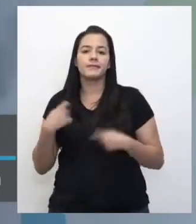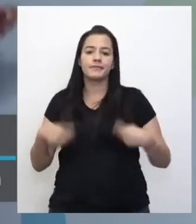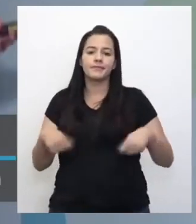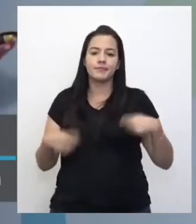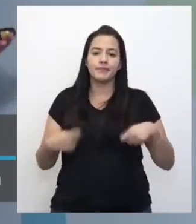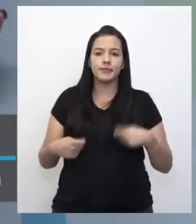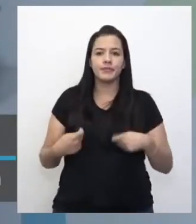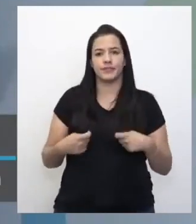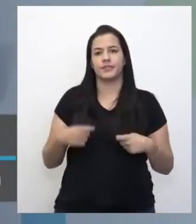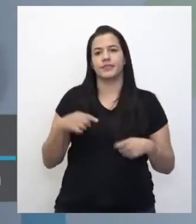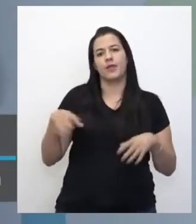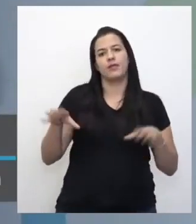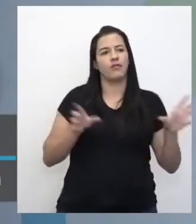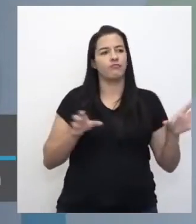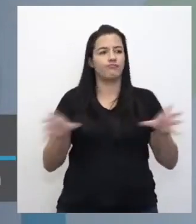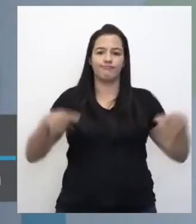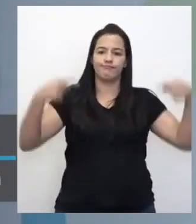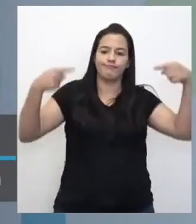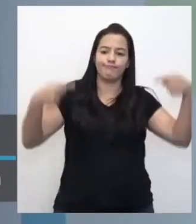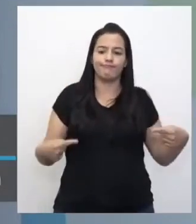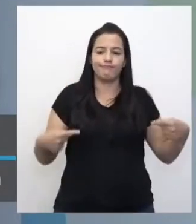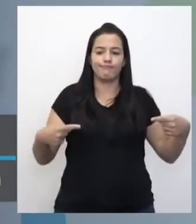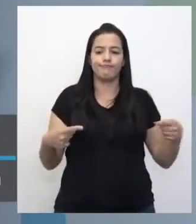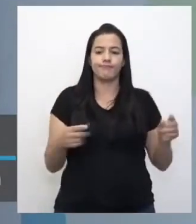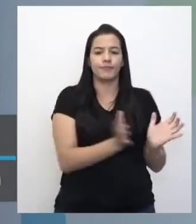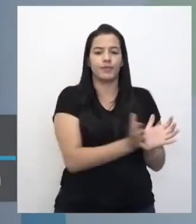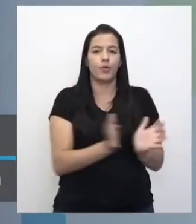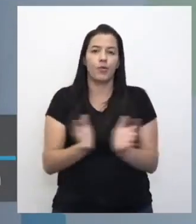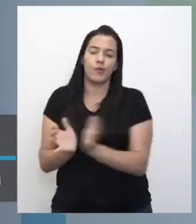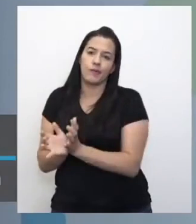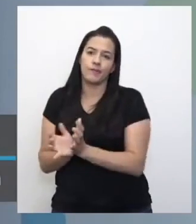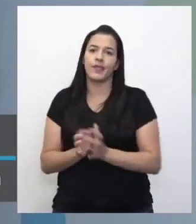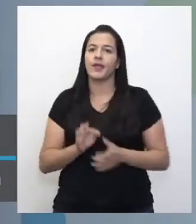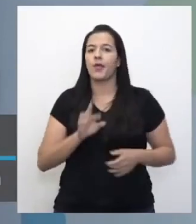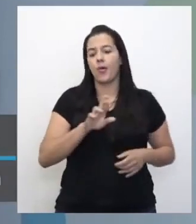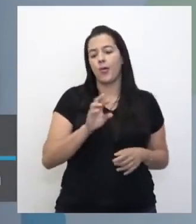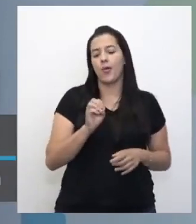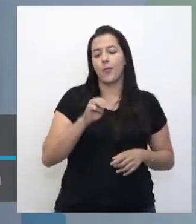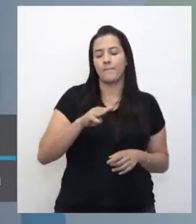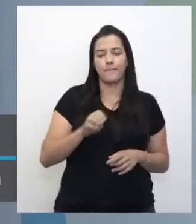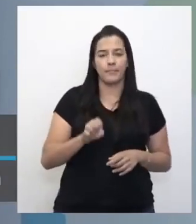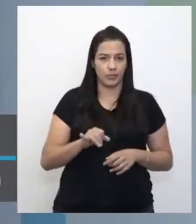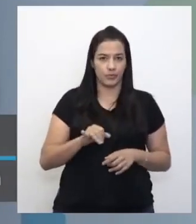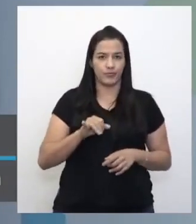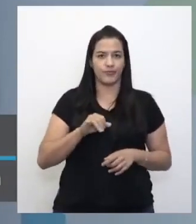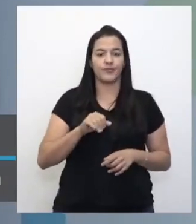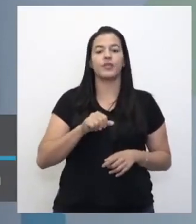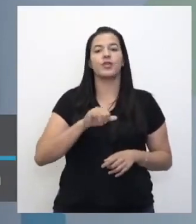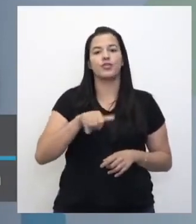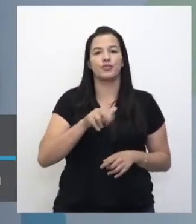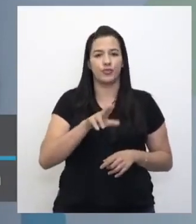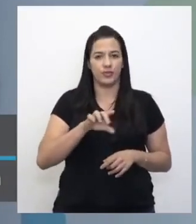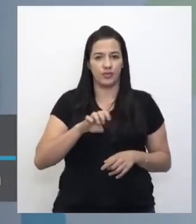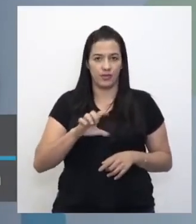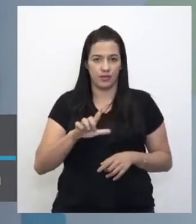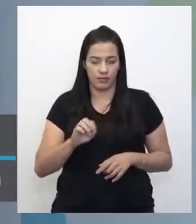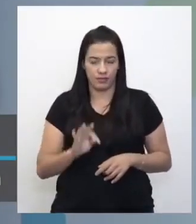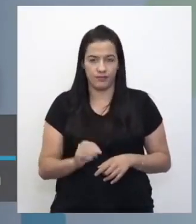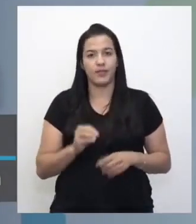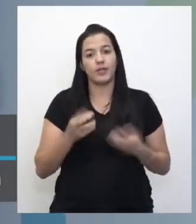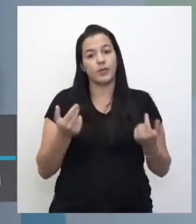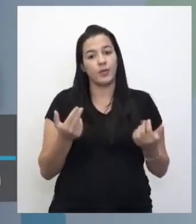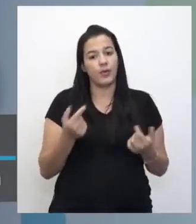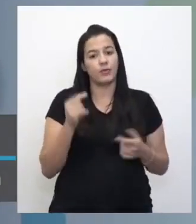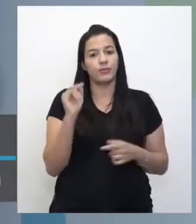a tribo dela, ou seja, tudo é uma espécie de Romeu e Julieta do Brasil. E esse livro, este romance, que era para